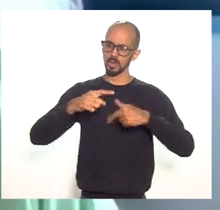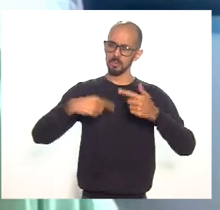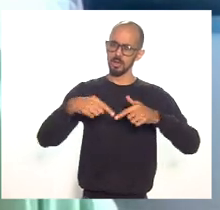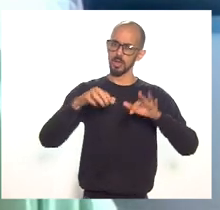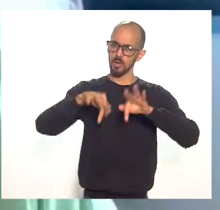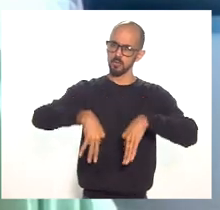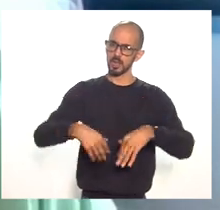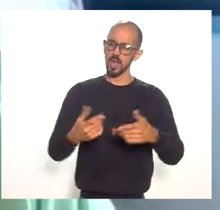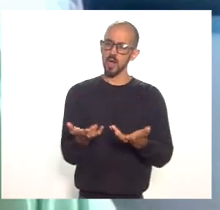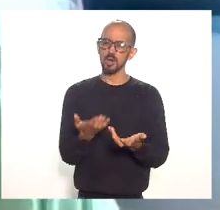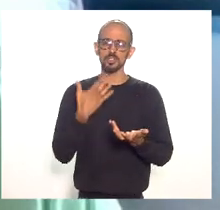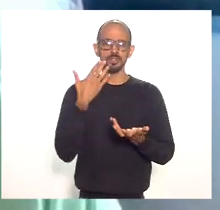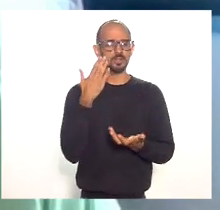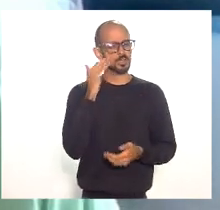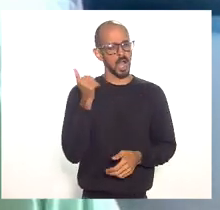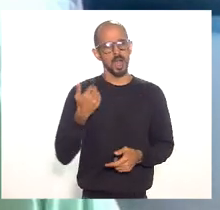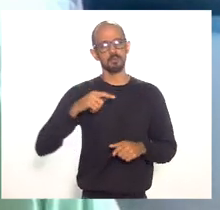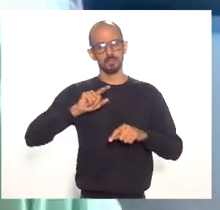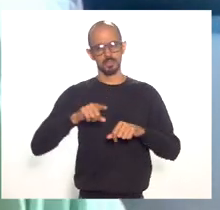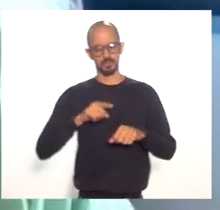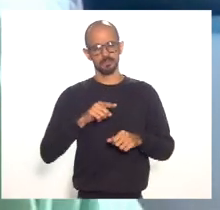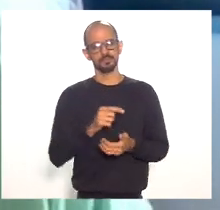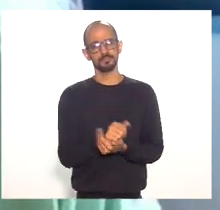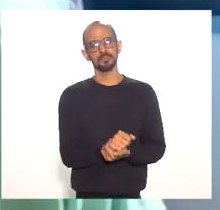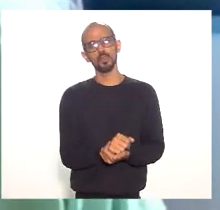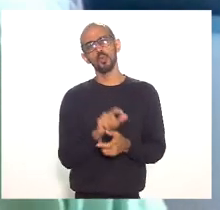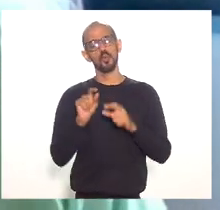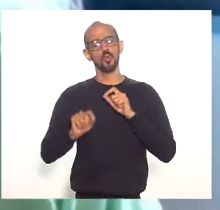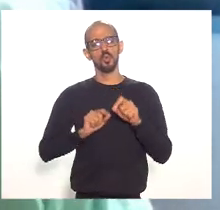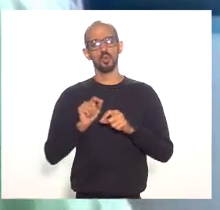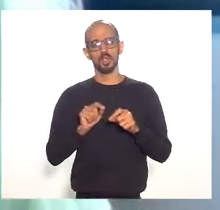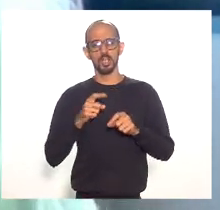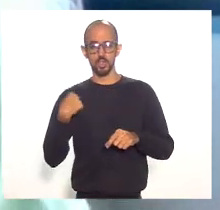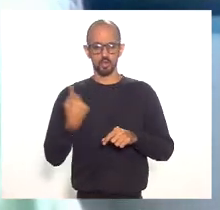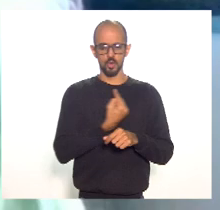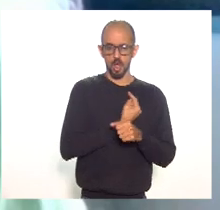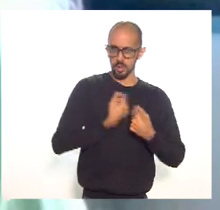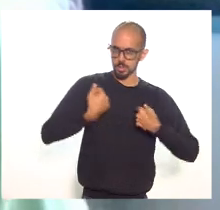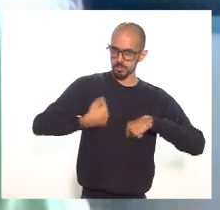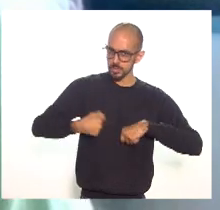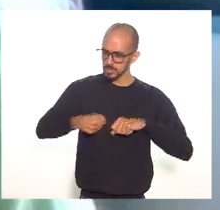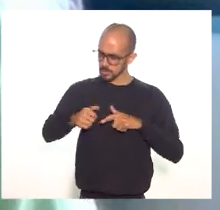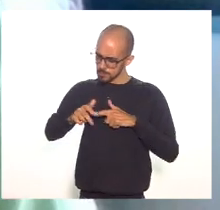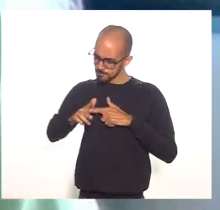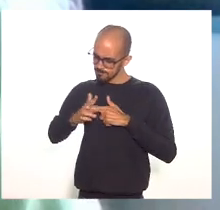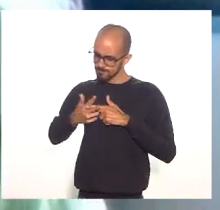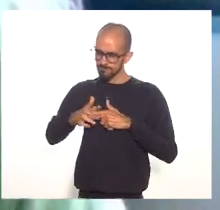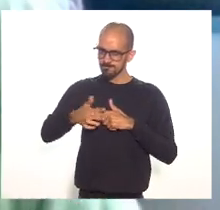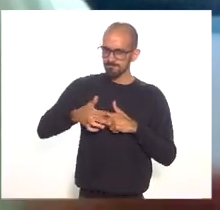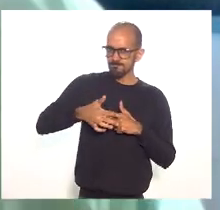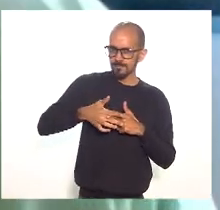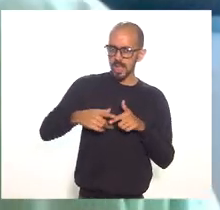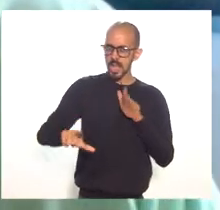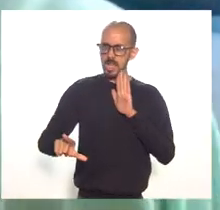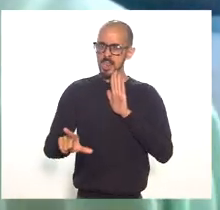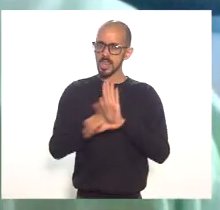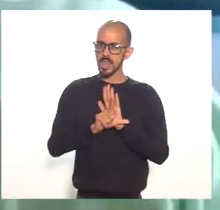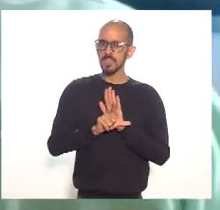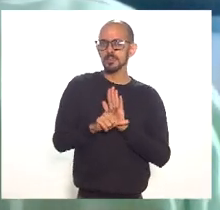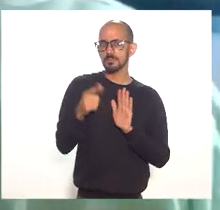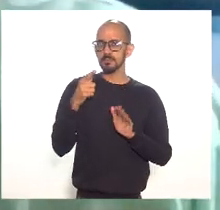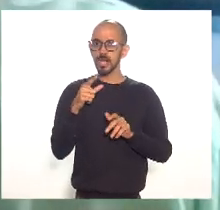deputadas Marta, Mônica, Renata e Dani, que nós temos que aperfeiçoar algumas leis para fazer face